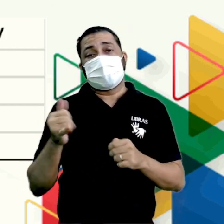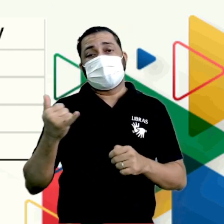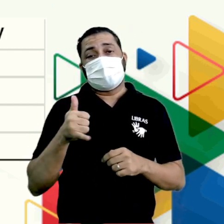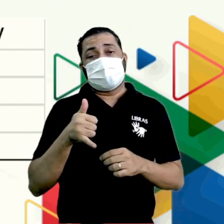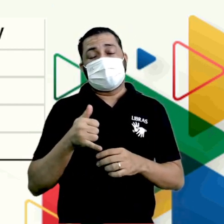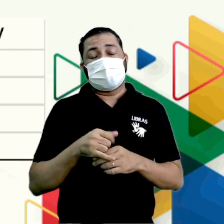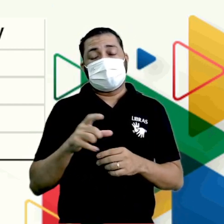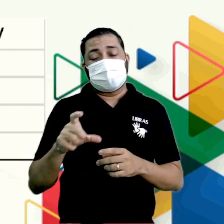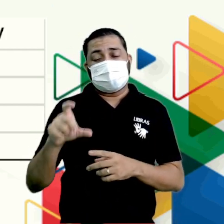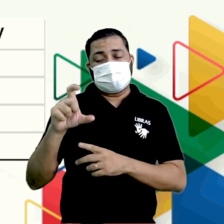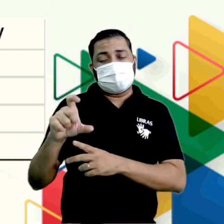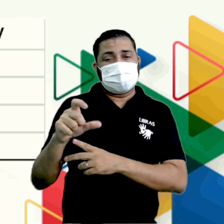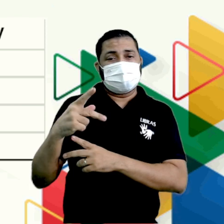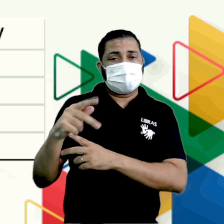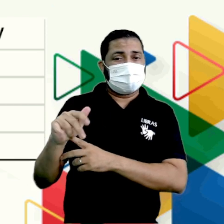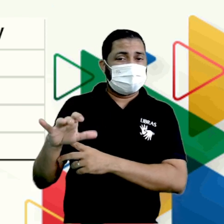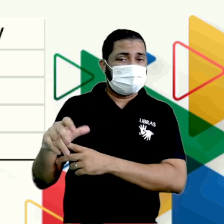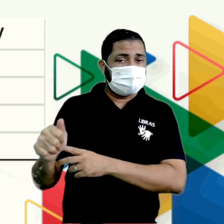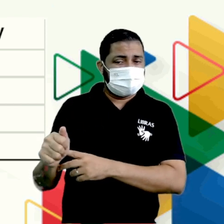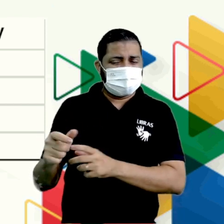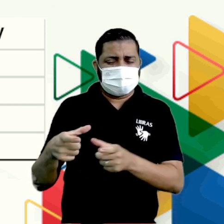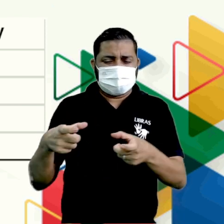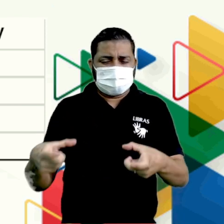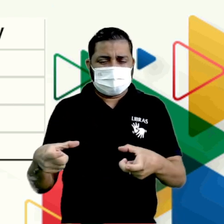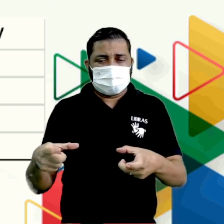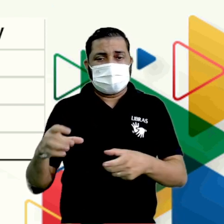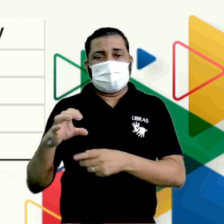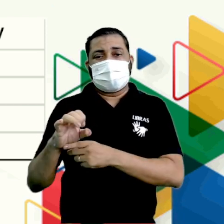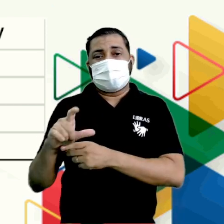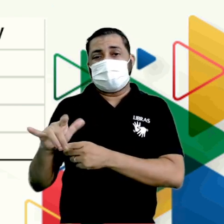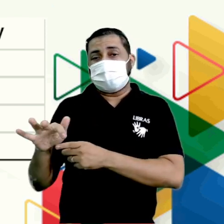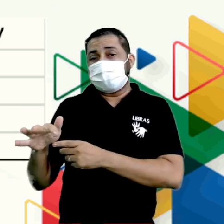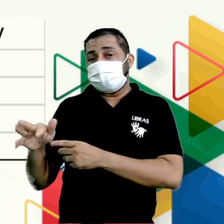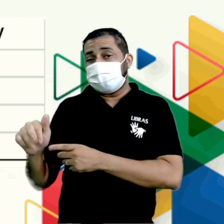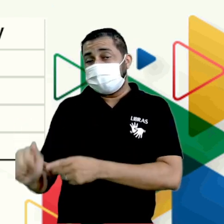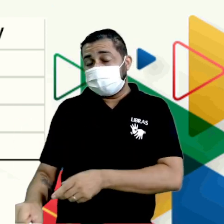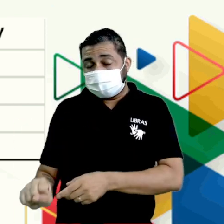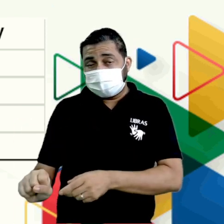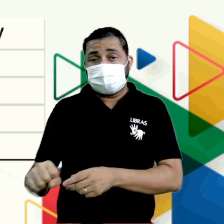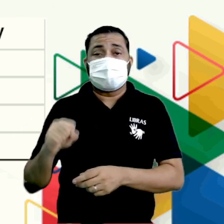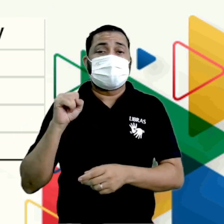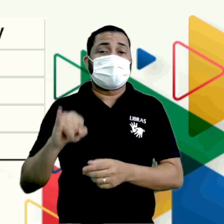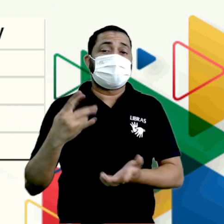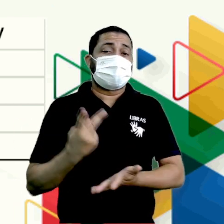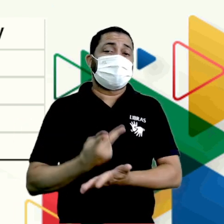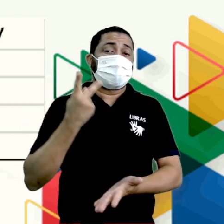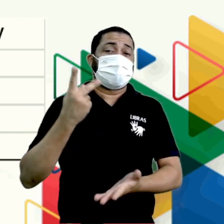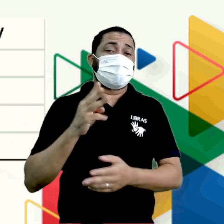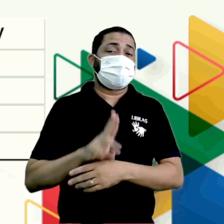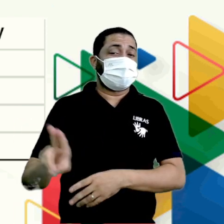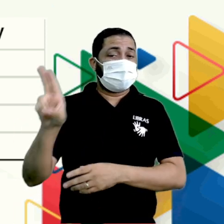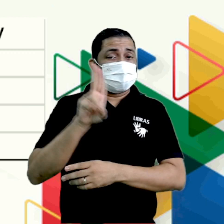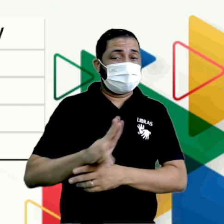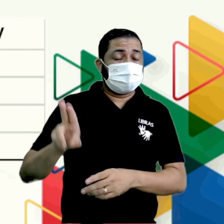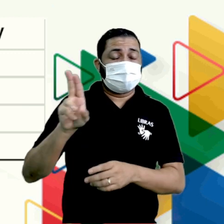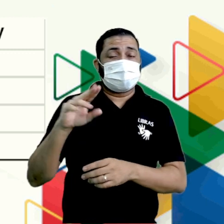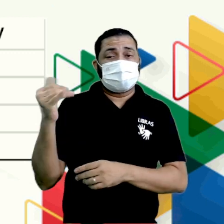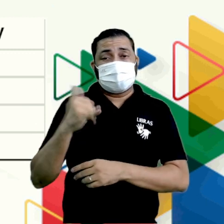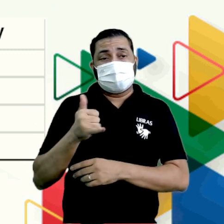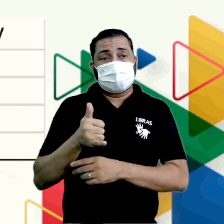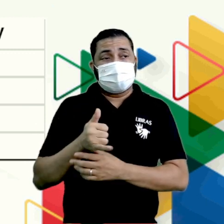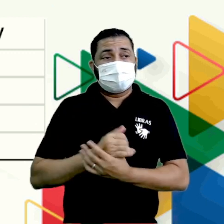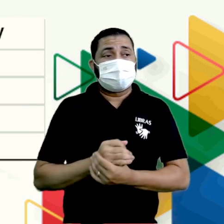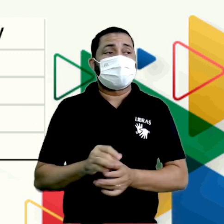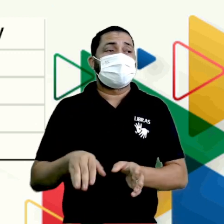eletricidade, pilhas, baterias, células galvânicas. Se ela acontece consumindo energia